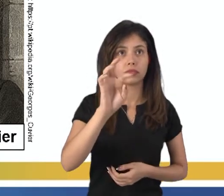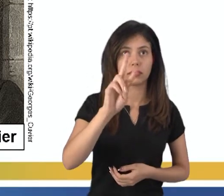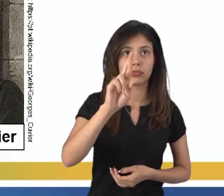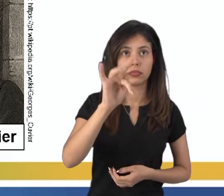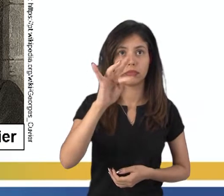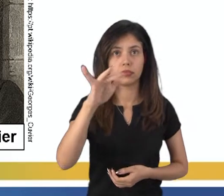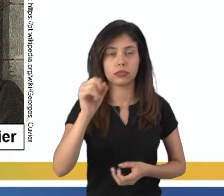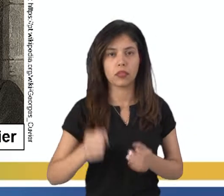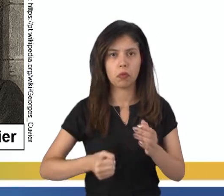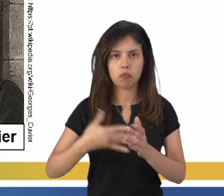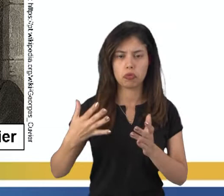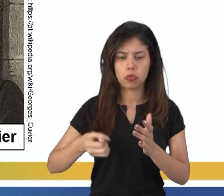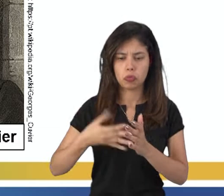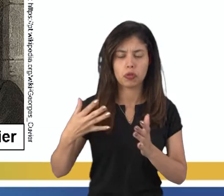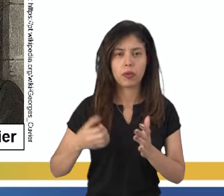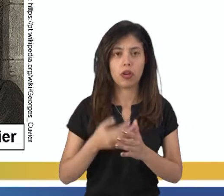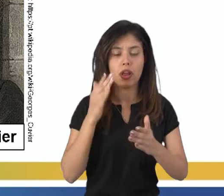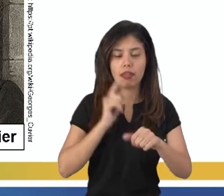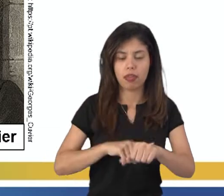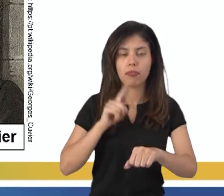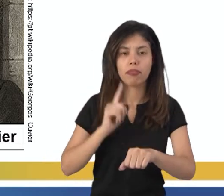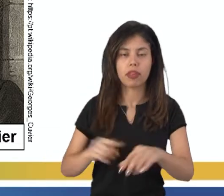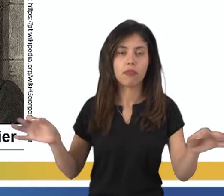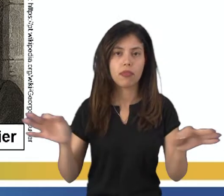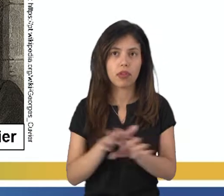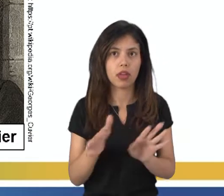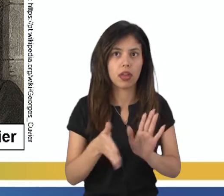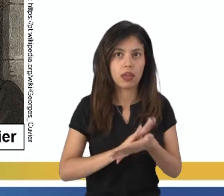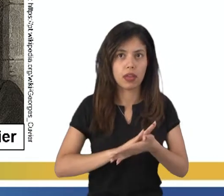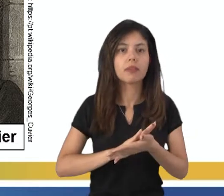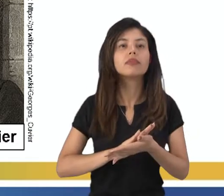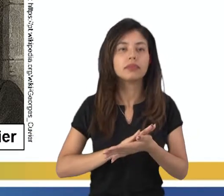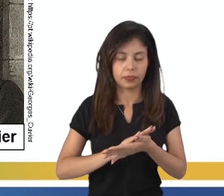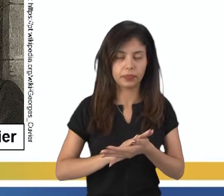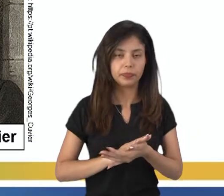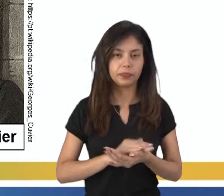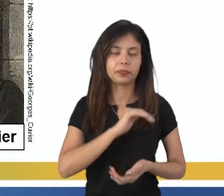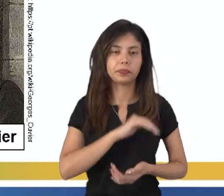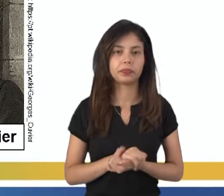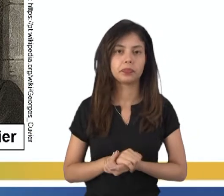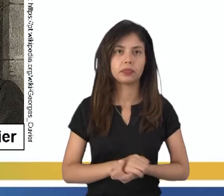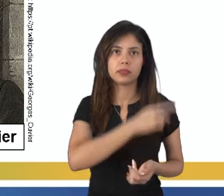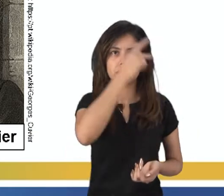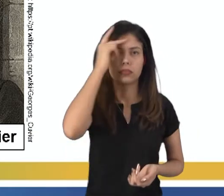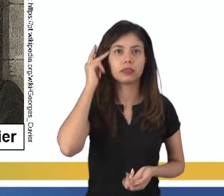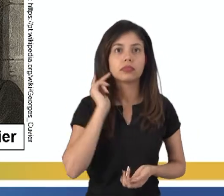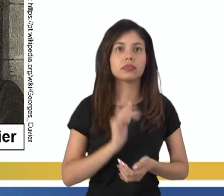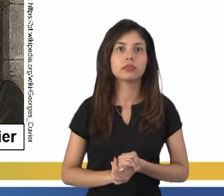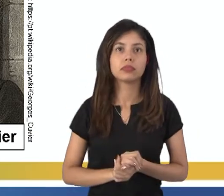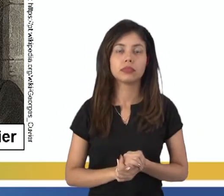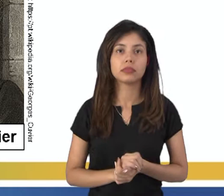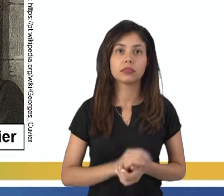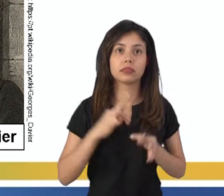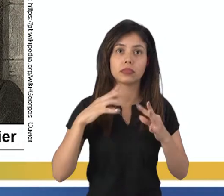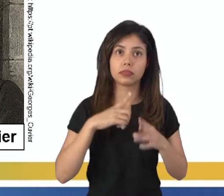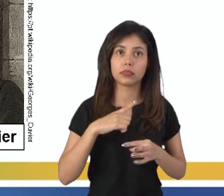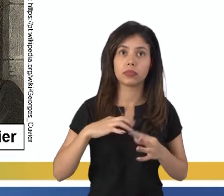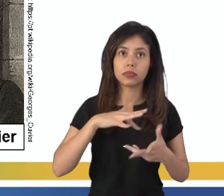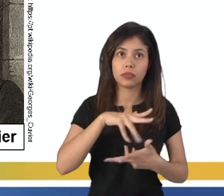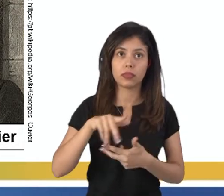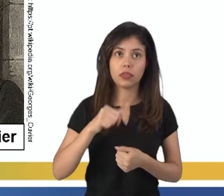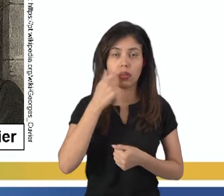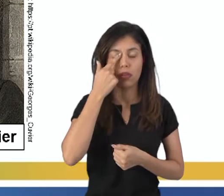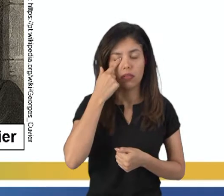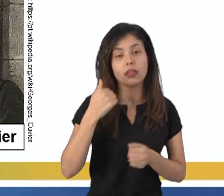série de catástrofes que ocorreriam de tempos em tempos. Ou seja, segundo eles, o Criador submeteria o mundo a